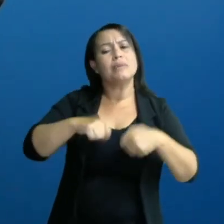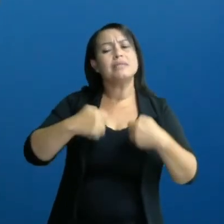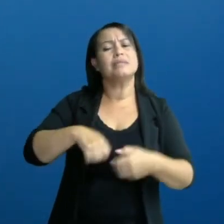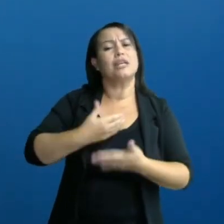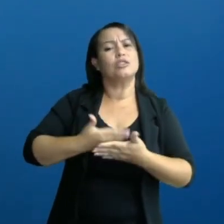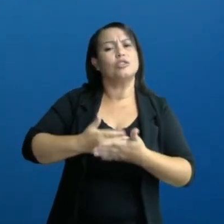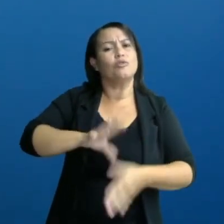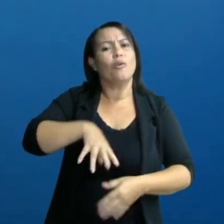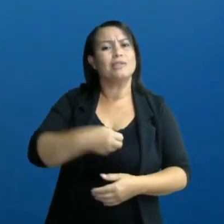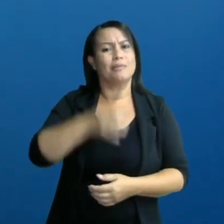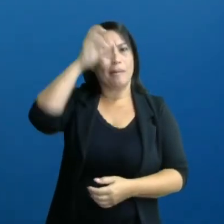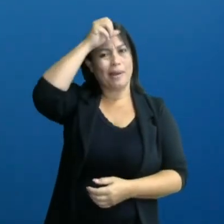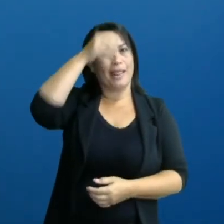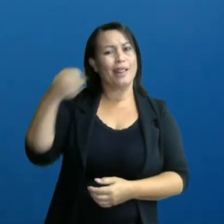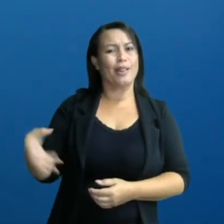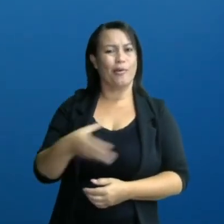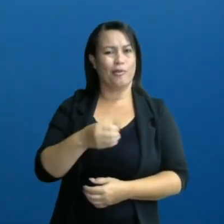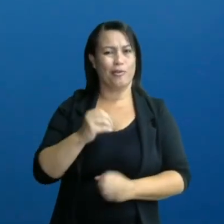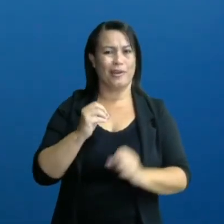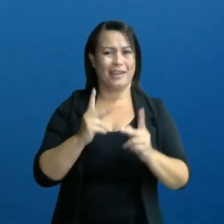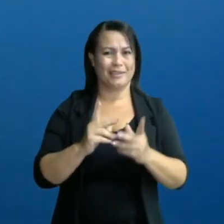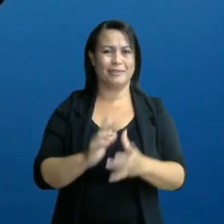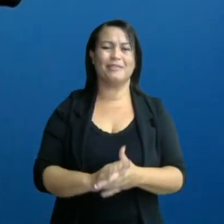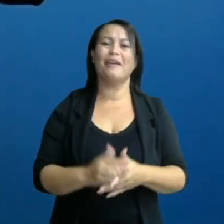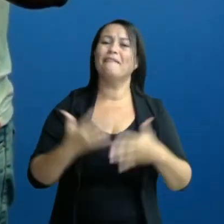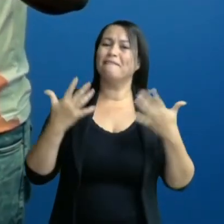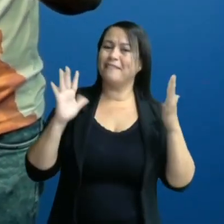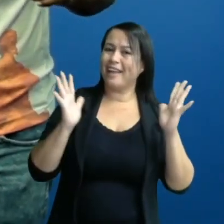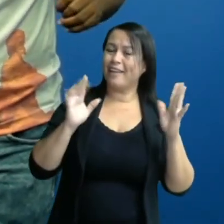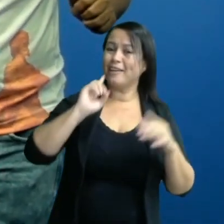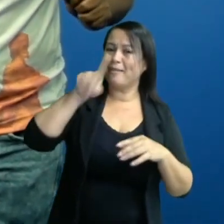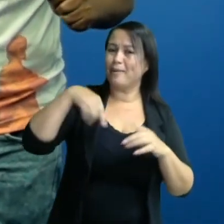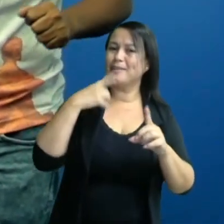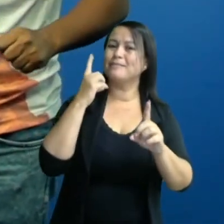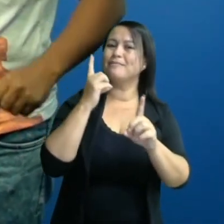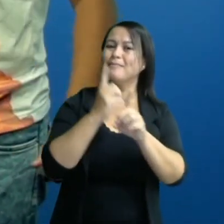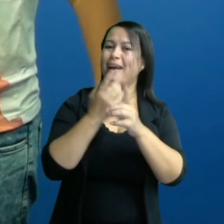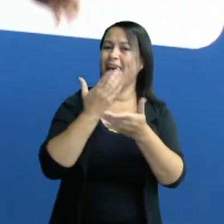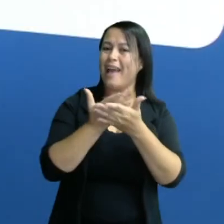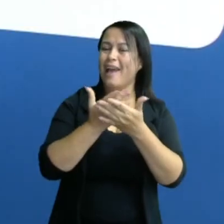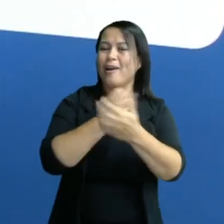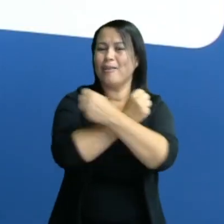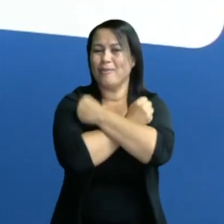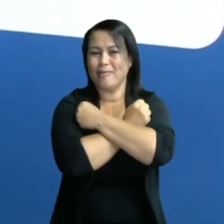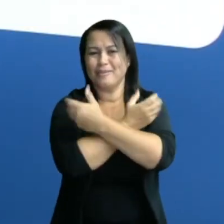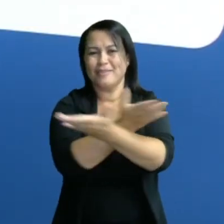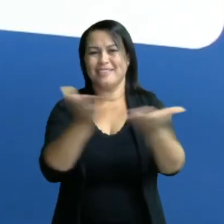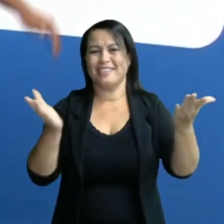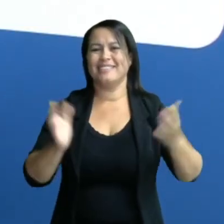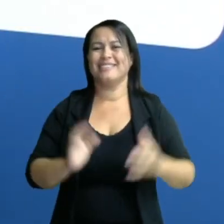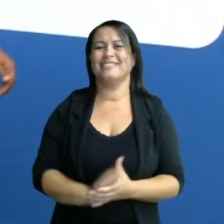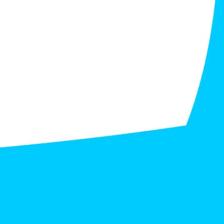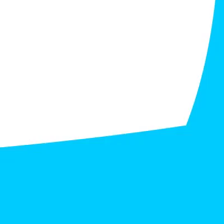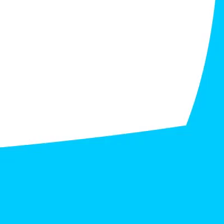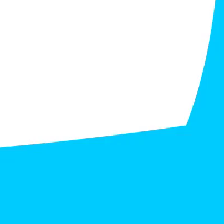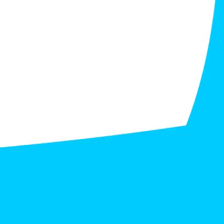aprenda algo novo. Tá bem, gente? Valeu, até a próxima aula. Um abraço para vocês.